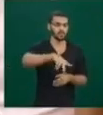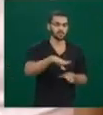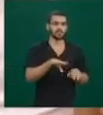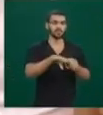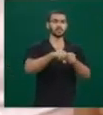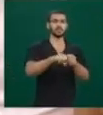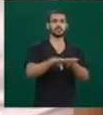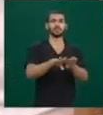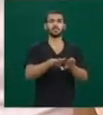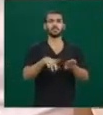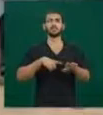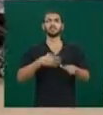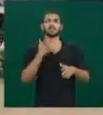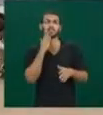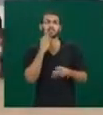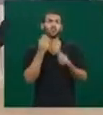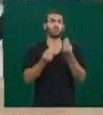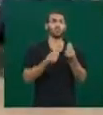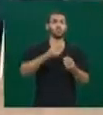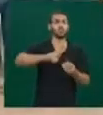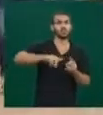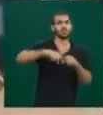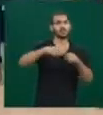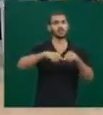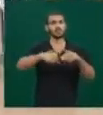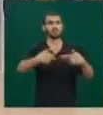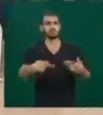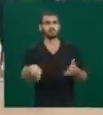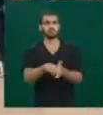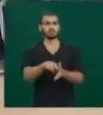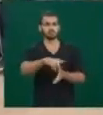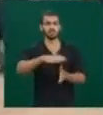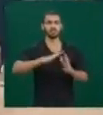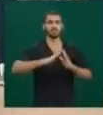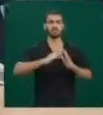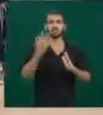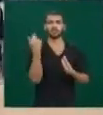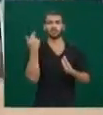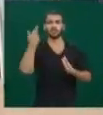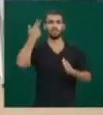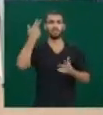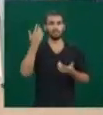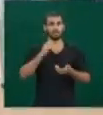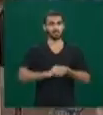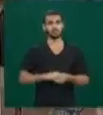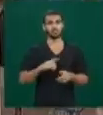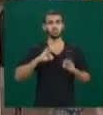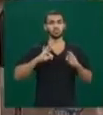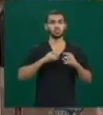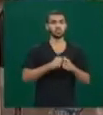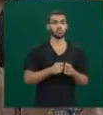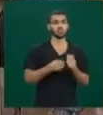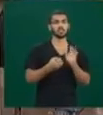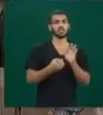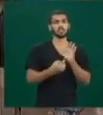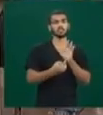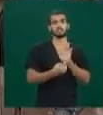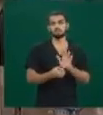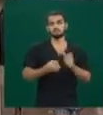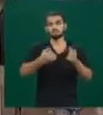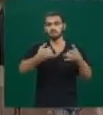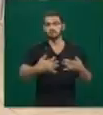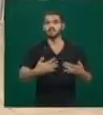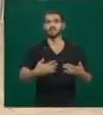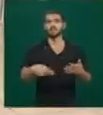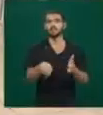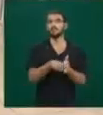manejo adequado de materiais utilizados nos salões de beleza. Além disso, tudo o que é ensinado aqui atende às normas da Anvisa,